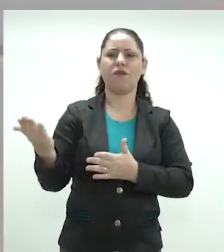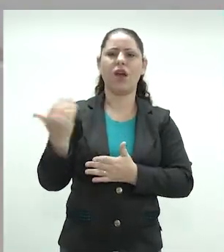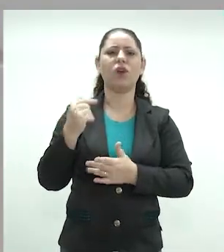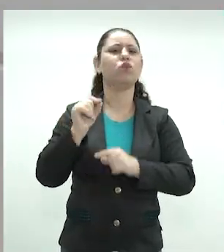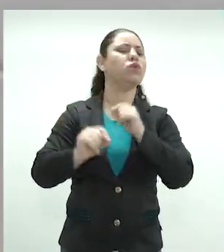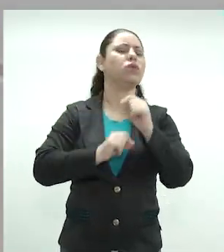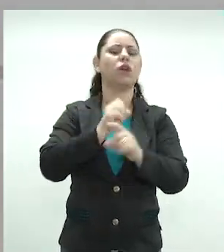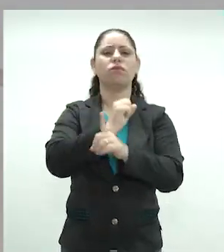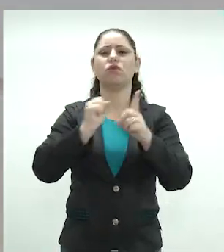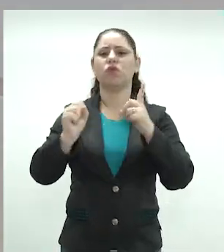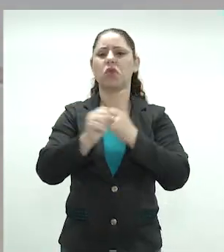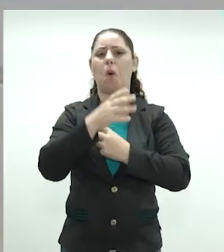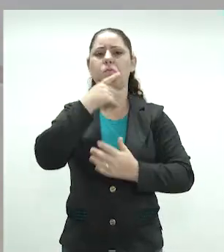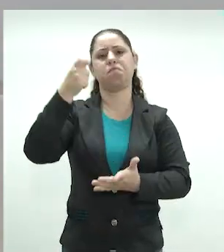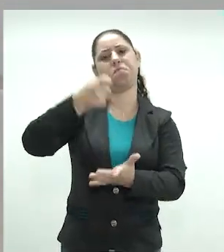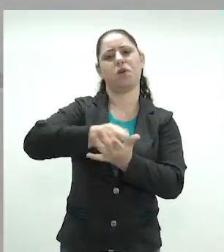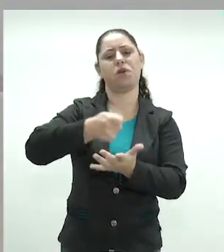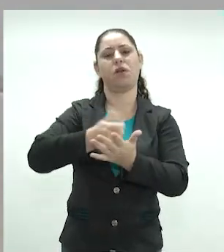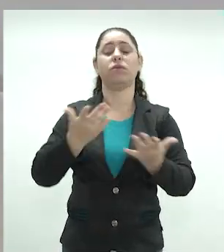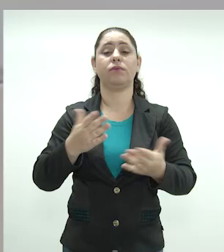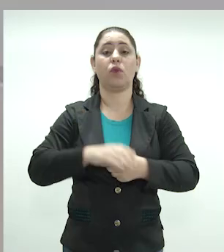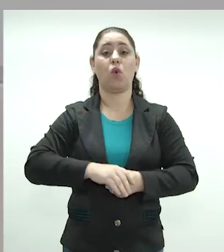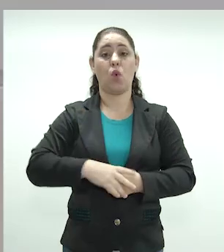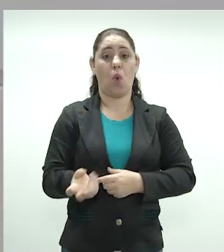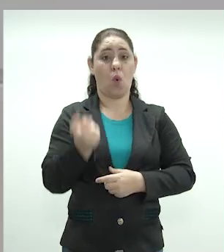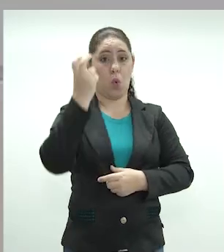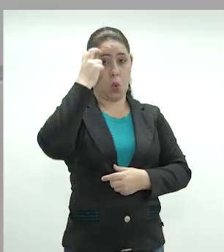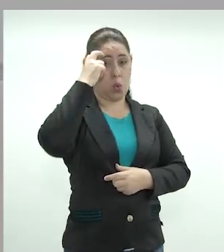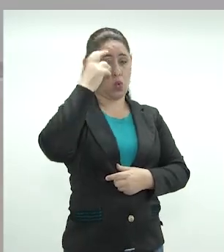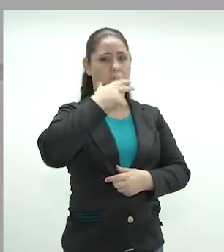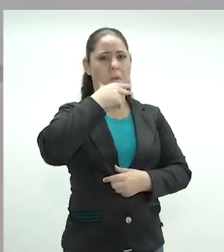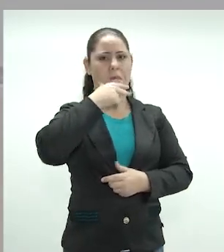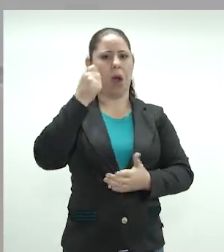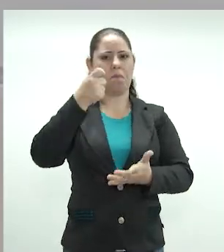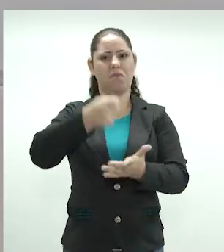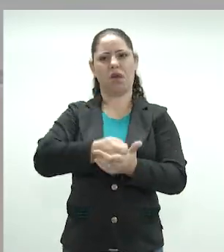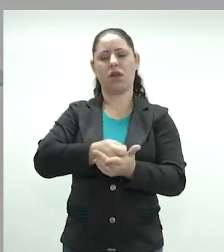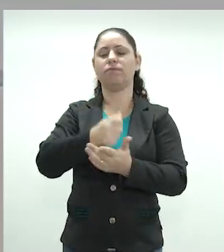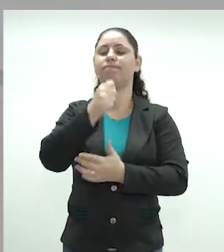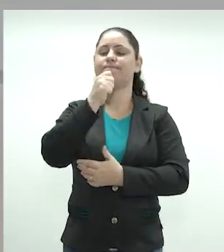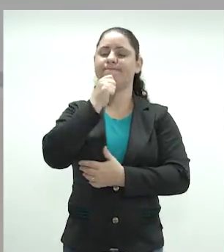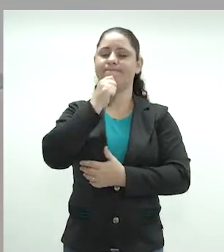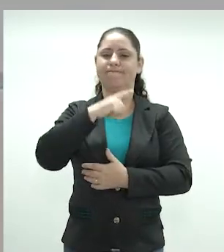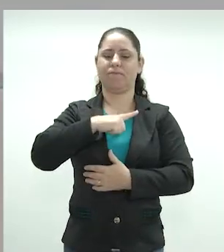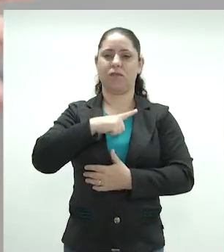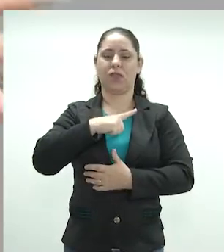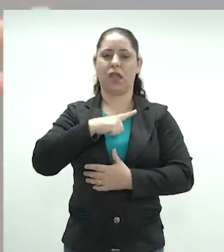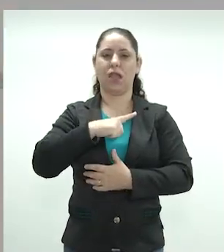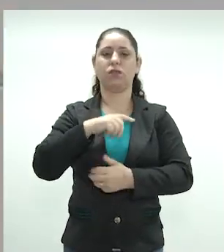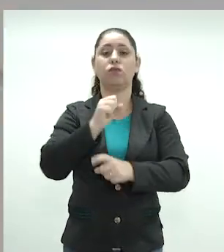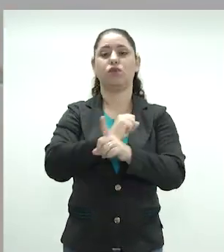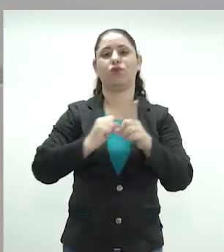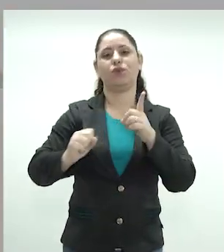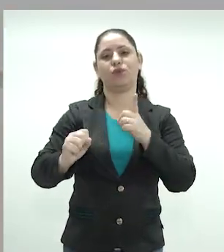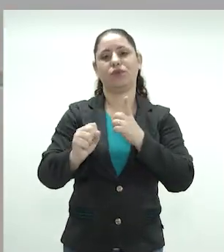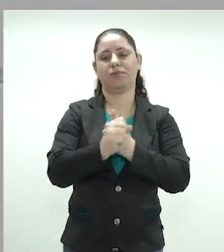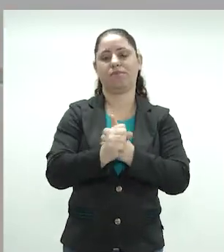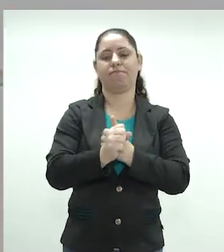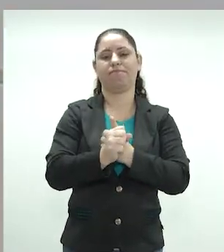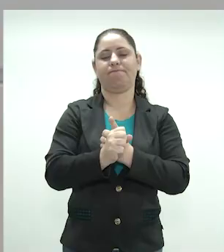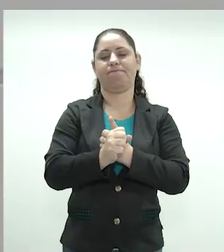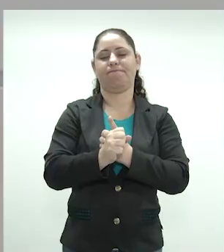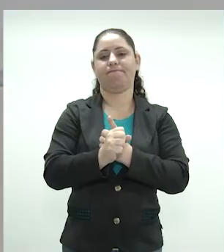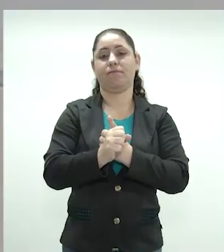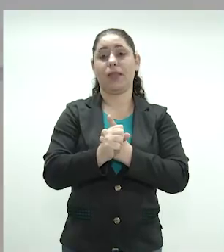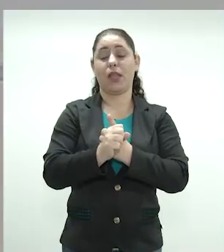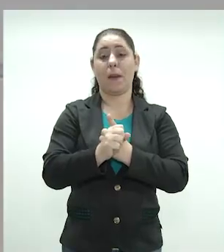de uma sociedade patriarcal. Infelizmente, a cultura do machismo ainda está muito enraizada na nossa sociedade. Então